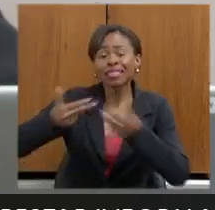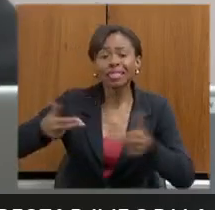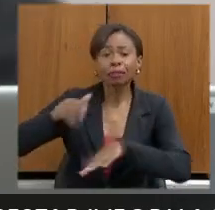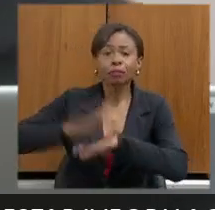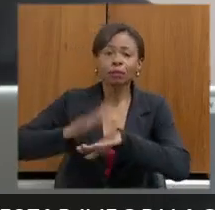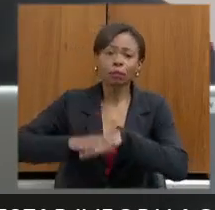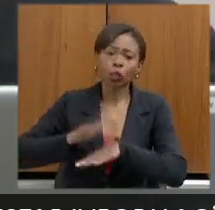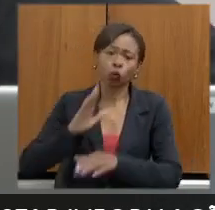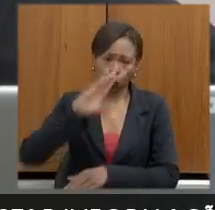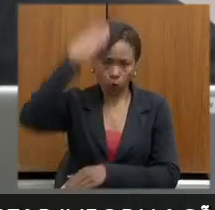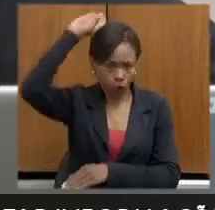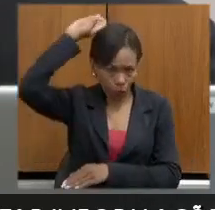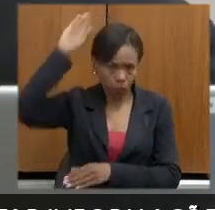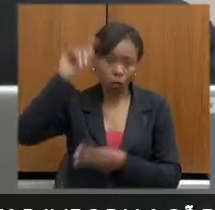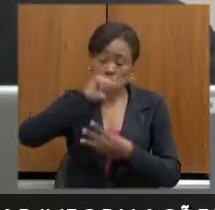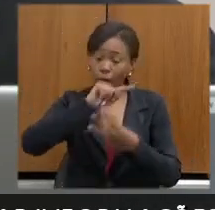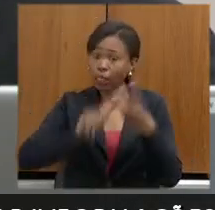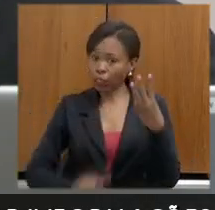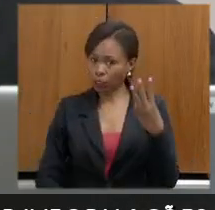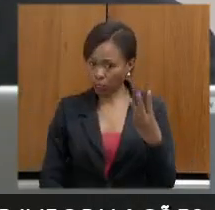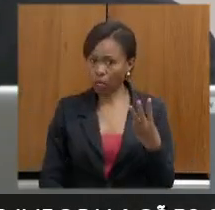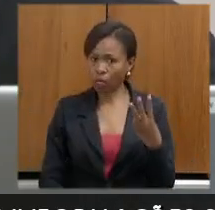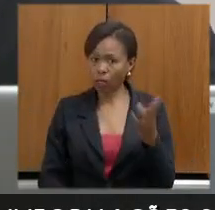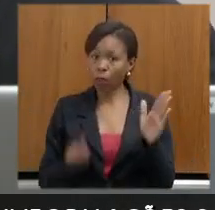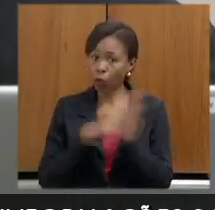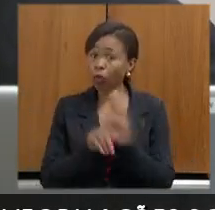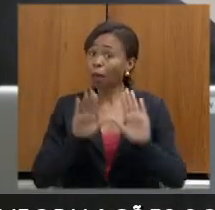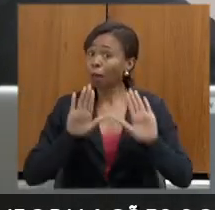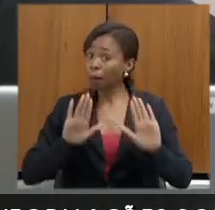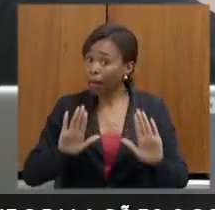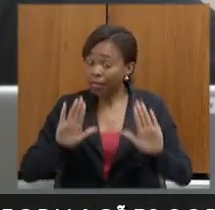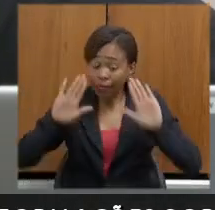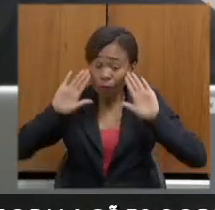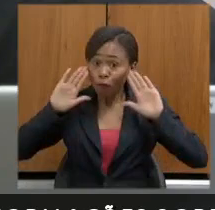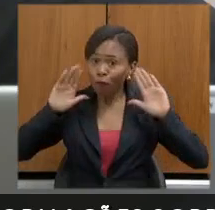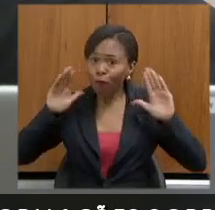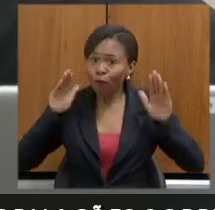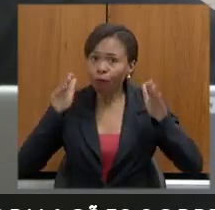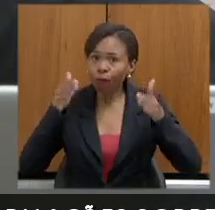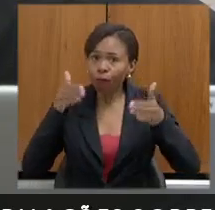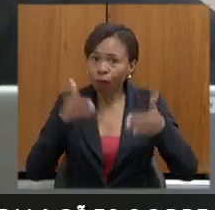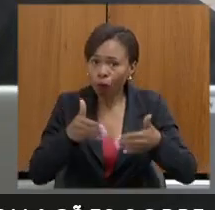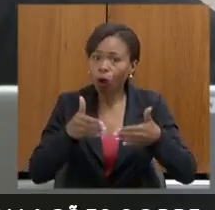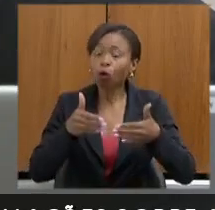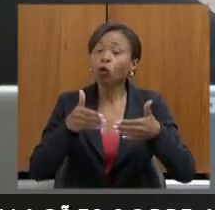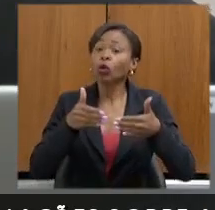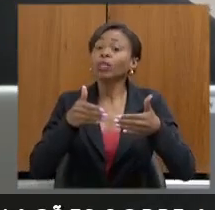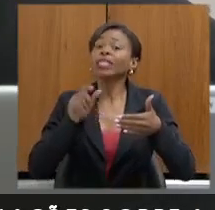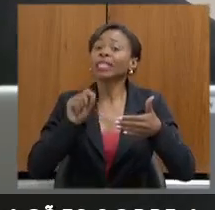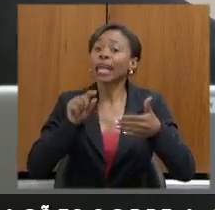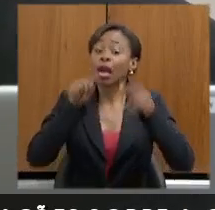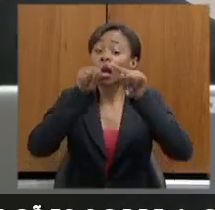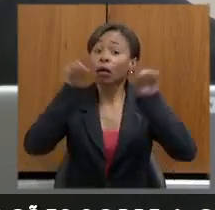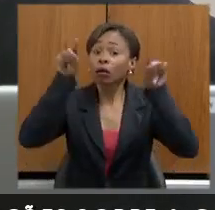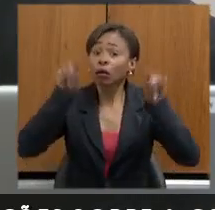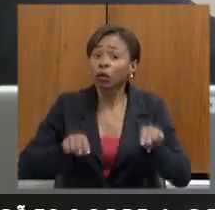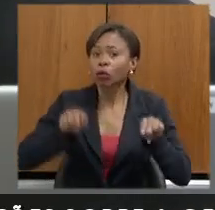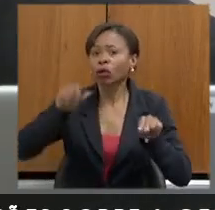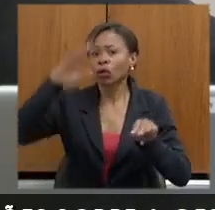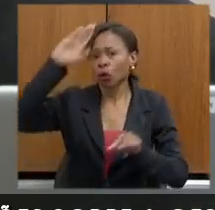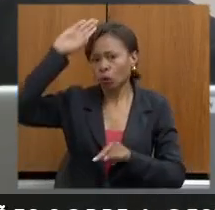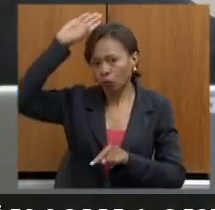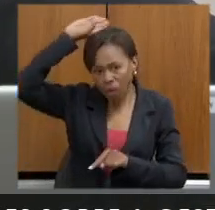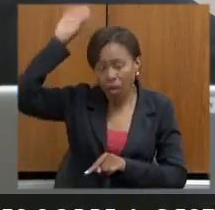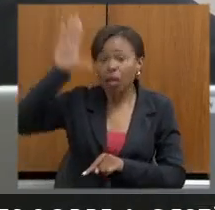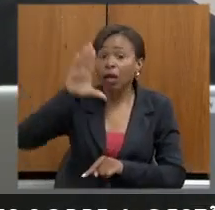essas são as três primeiras perguntas com foco sempre maior na questão do efetivo que o reflexo do efetivo